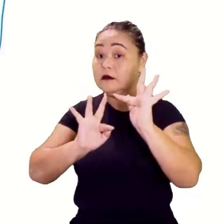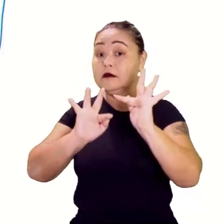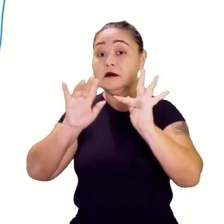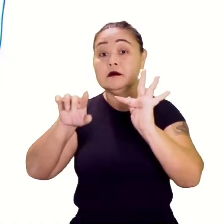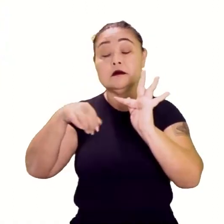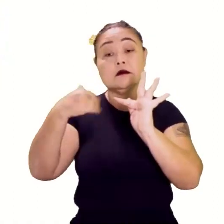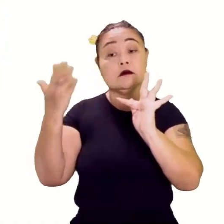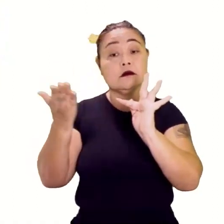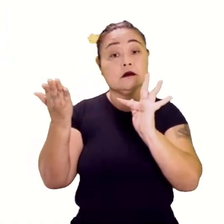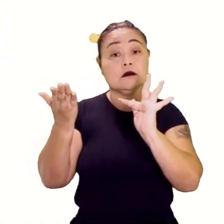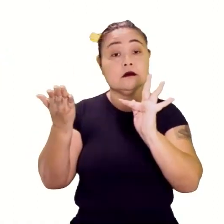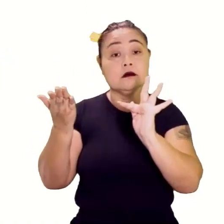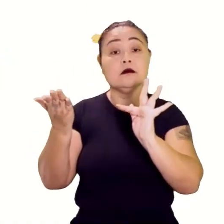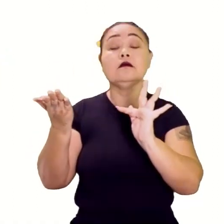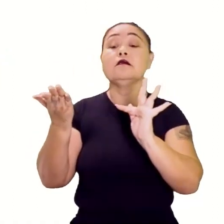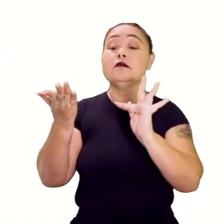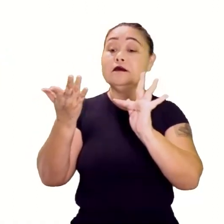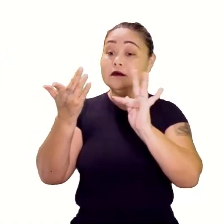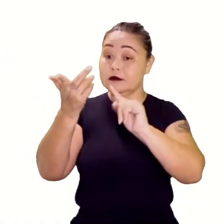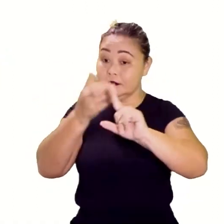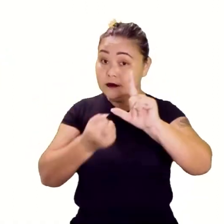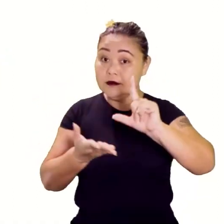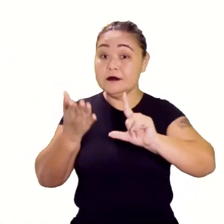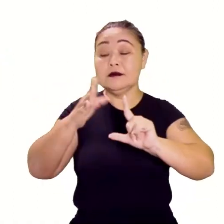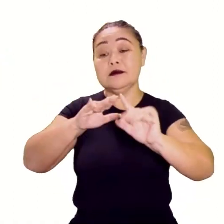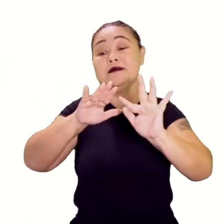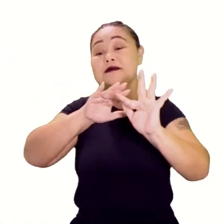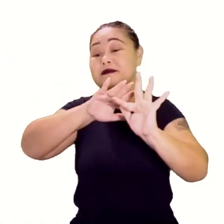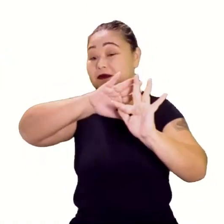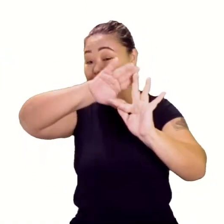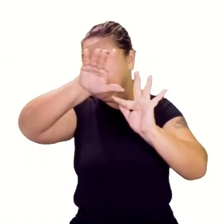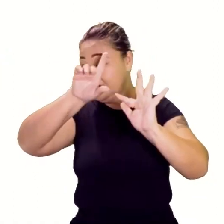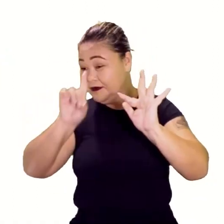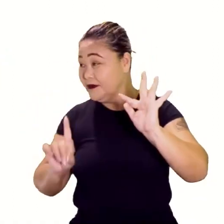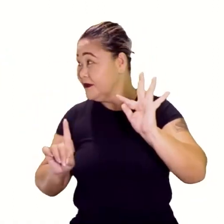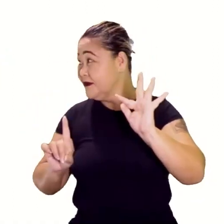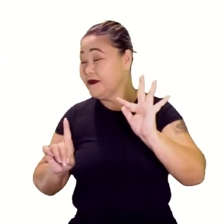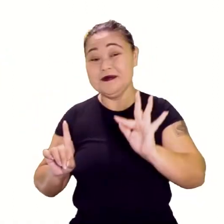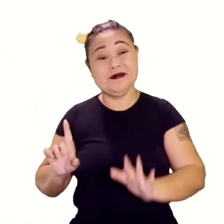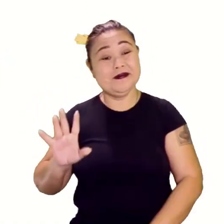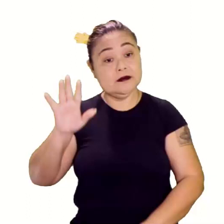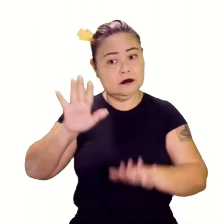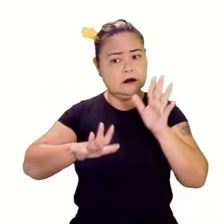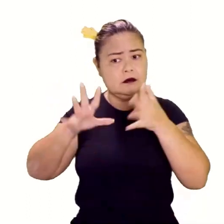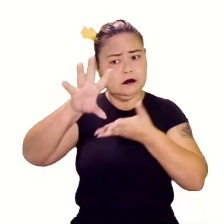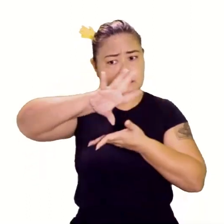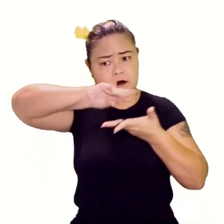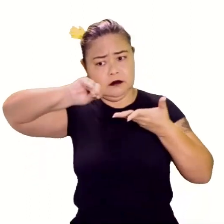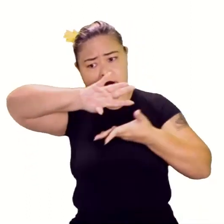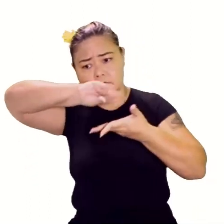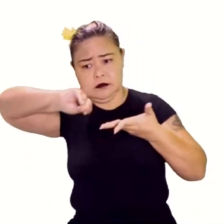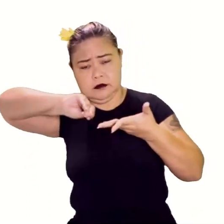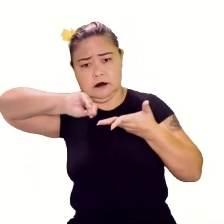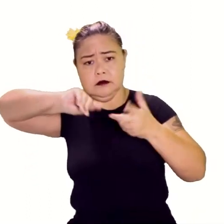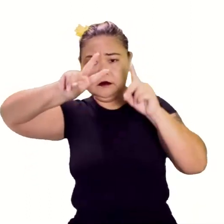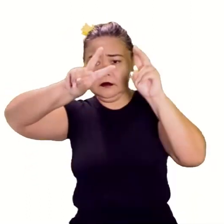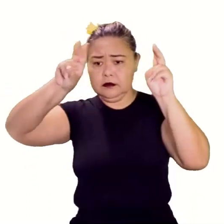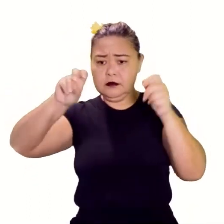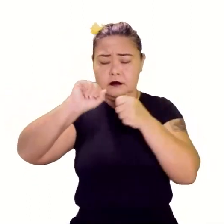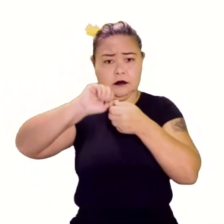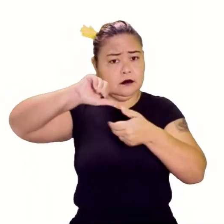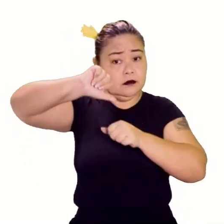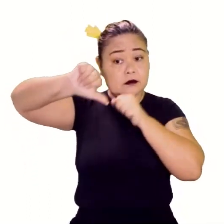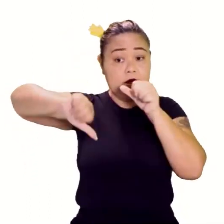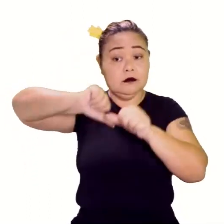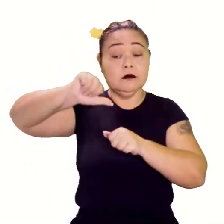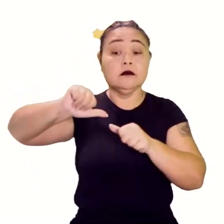crescente. E aqui nós temos a logarítmica decrescente, tá? É que às vezes a gente copia e cola o título e esquece